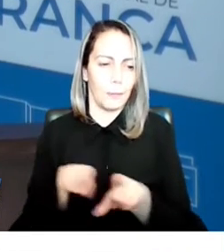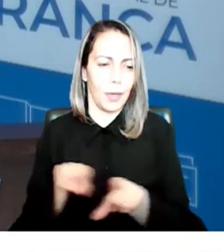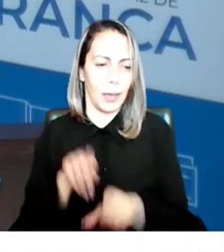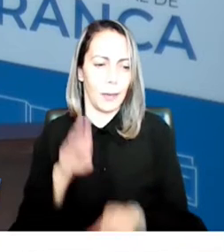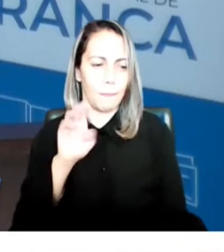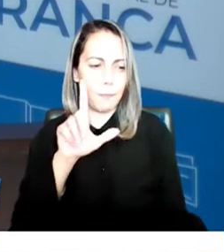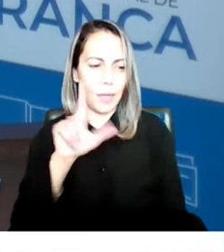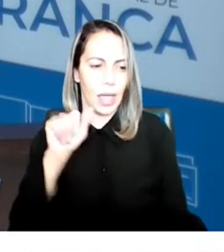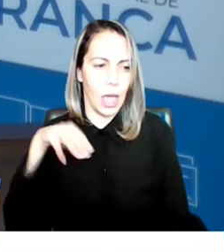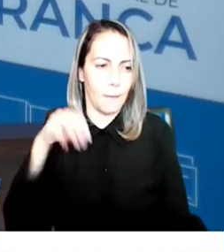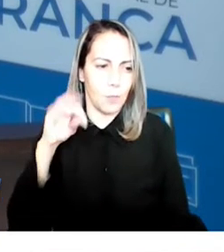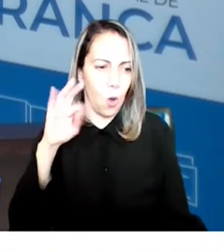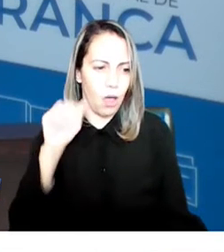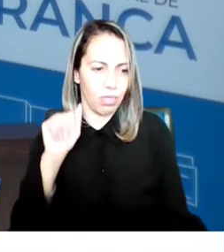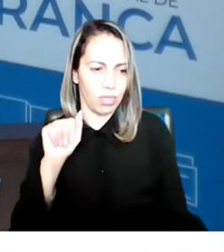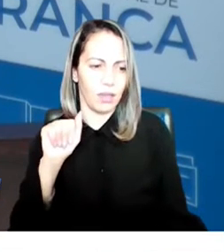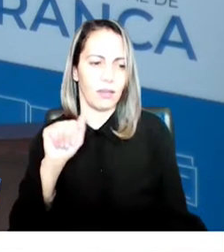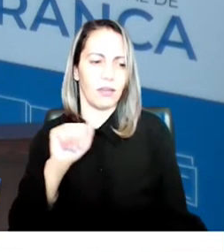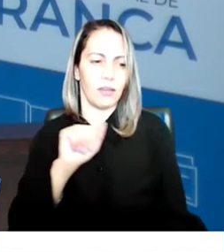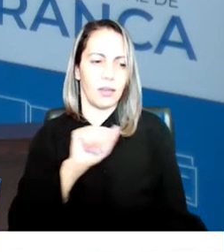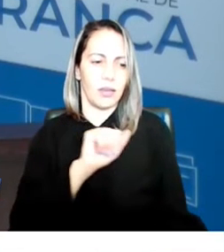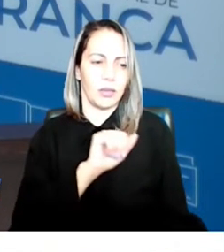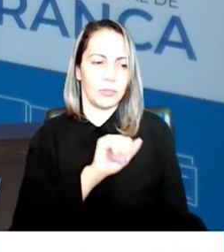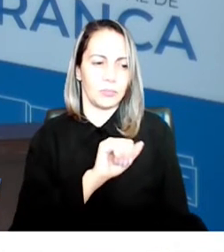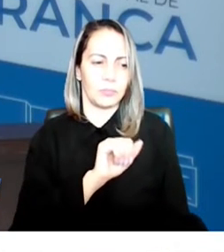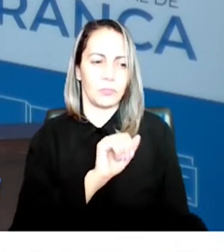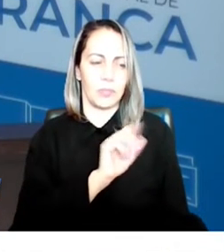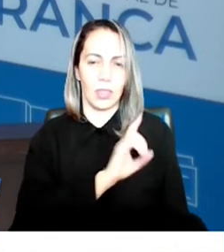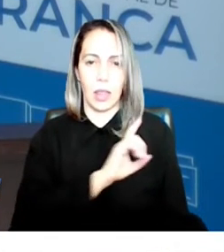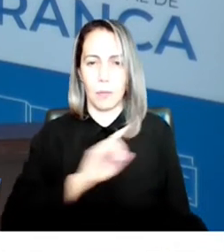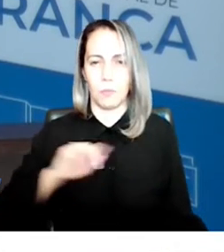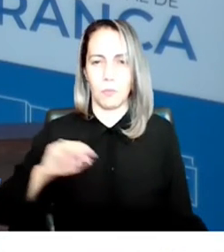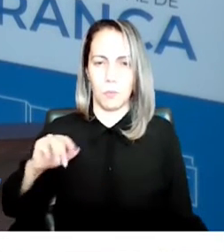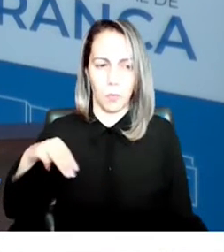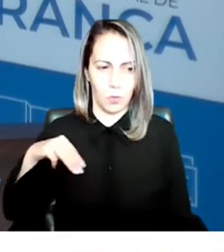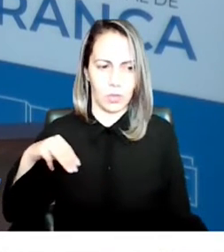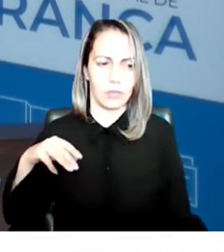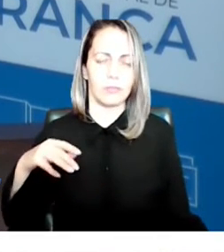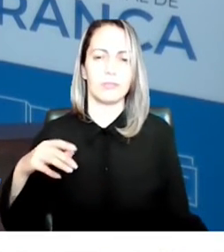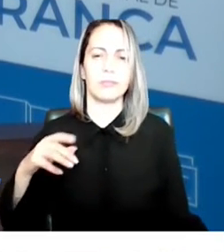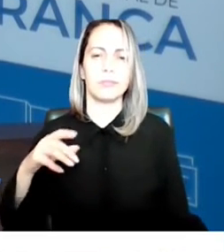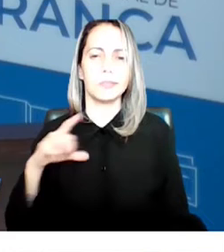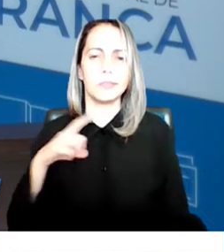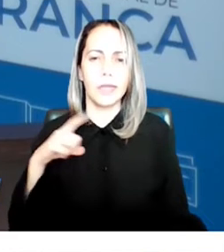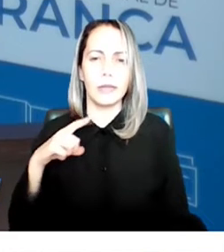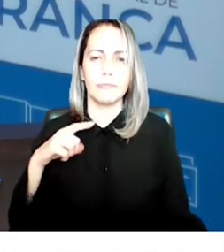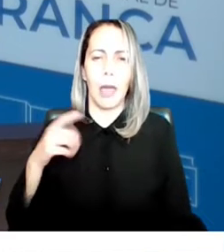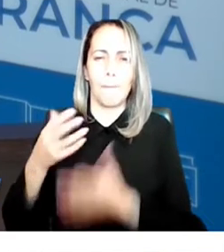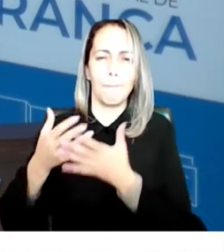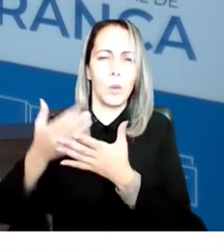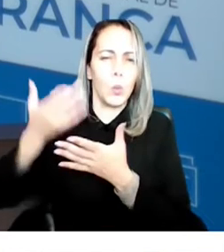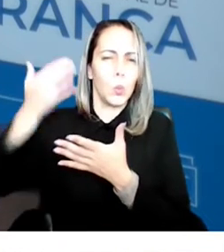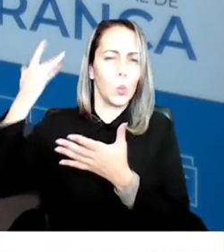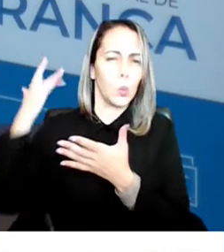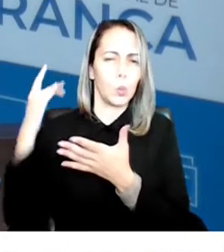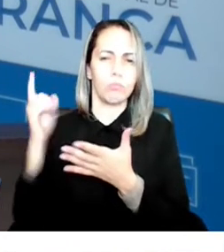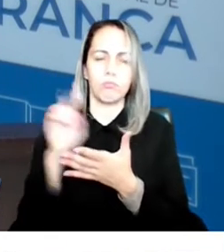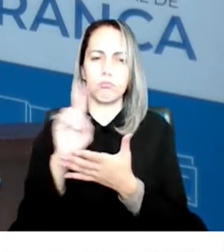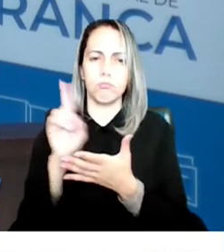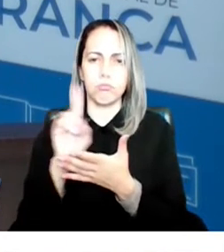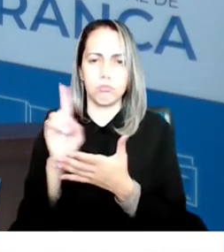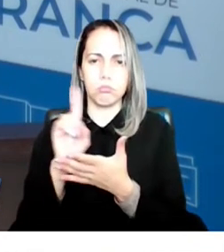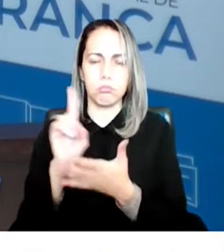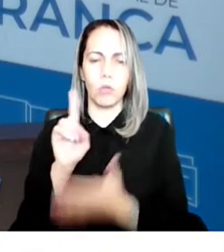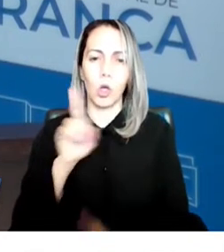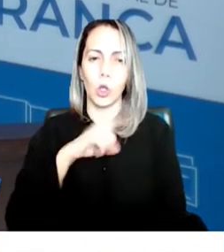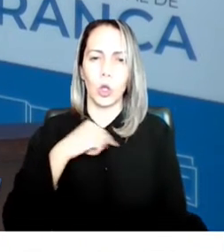ela não se reúne há muito tempo, na verdade, estava inativa desde outros governos, né? Nós mesmos, do